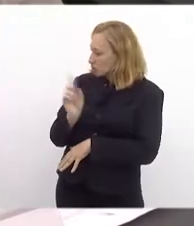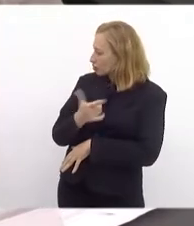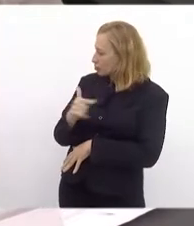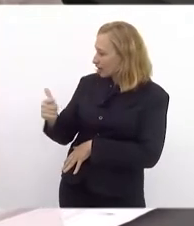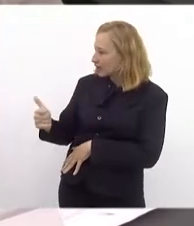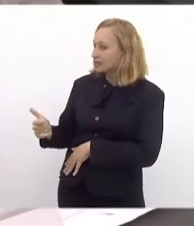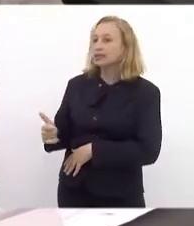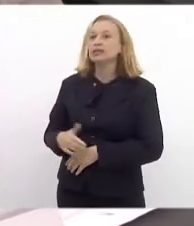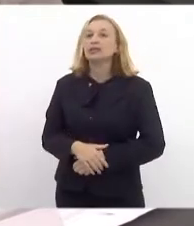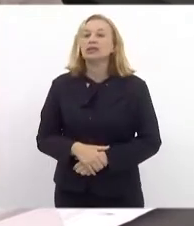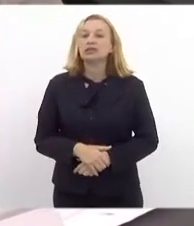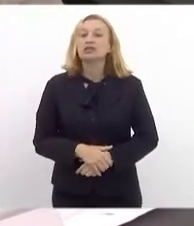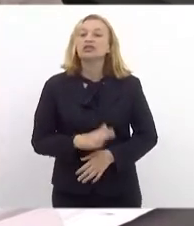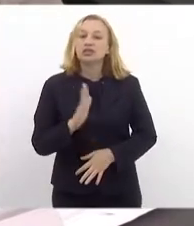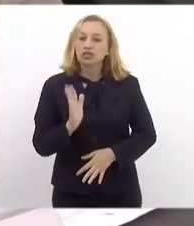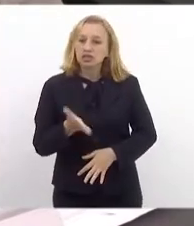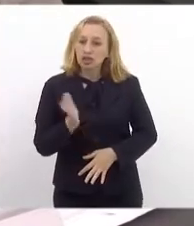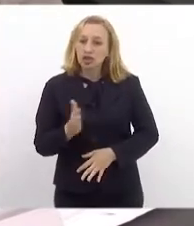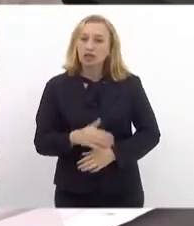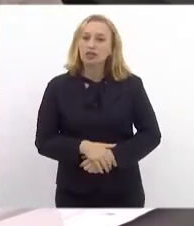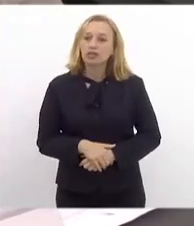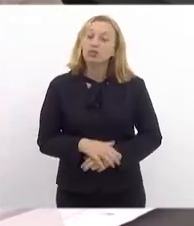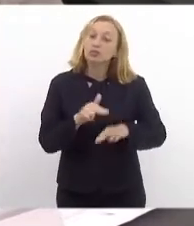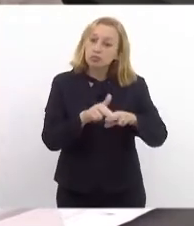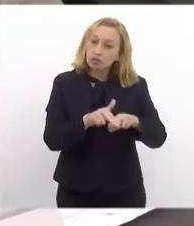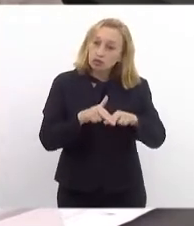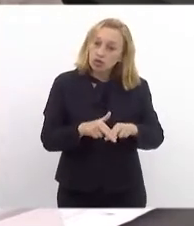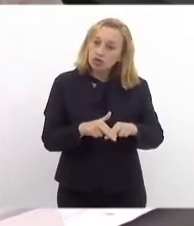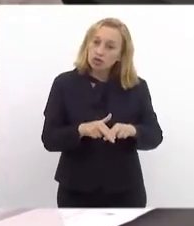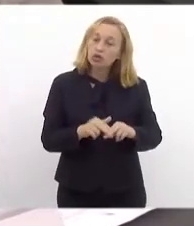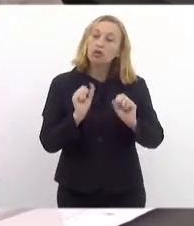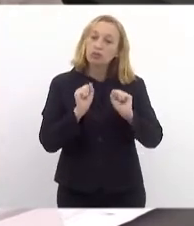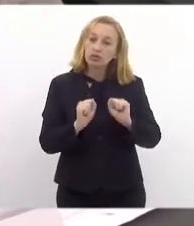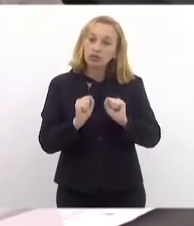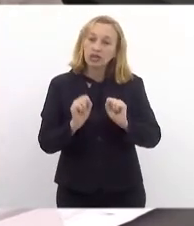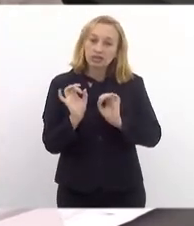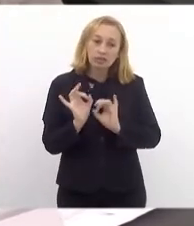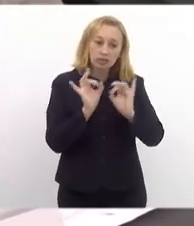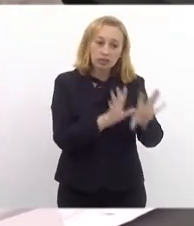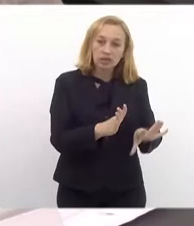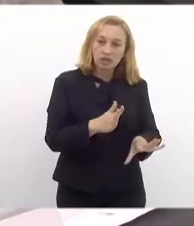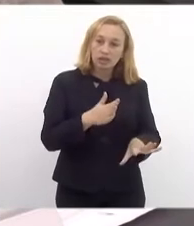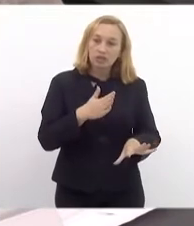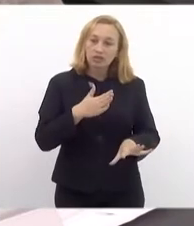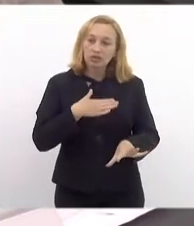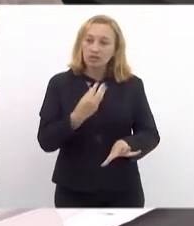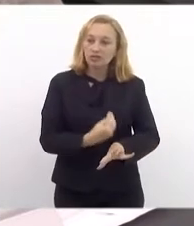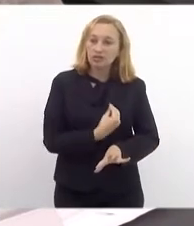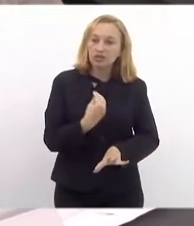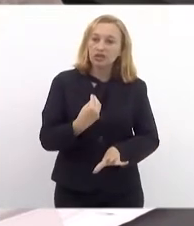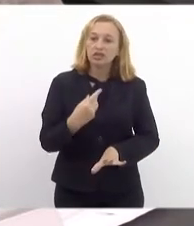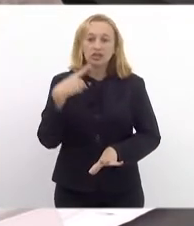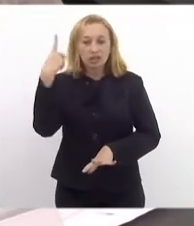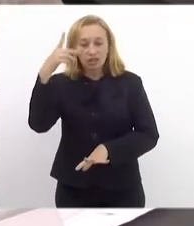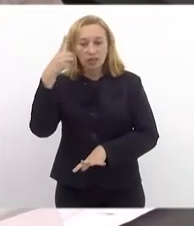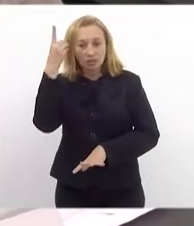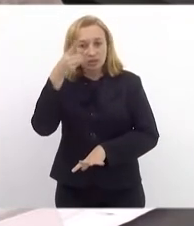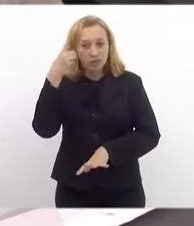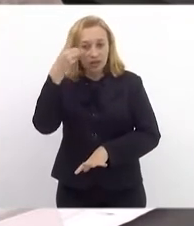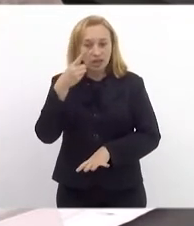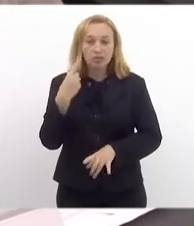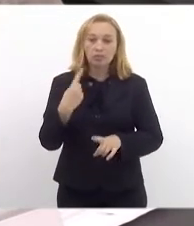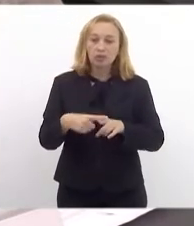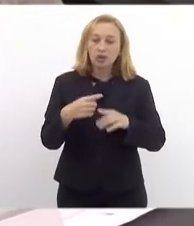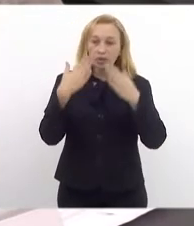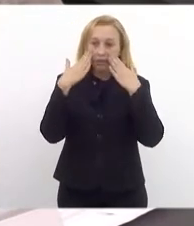né que já seria isso o motivo que eu pudesse abandonar minha vida pública feliz porque eu